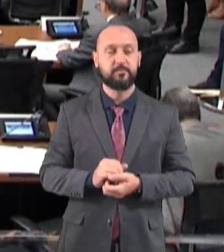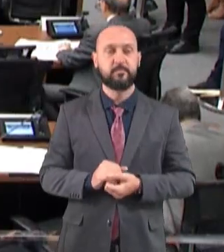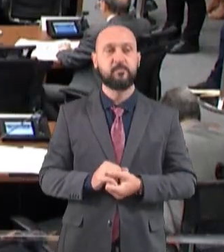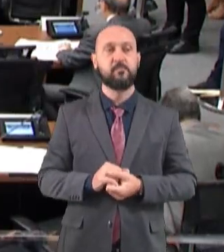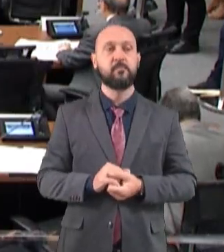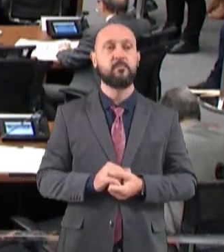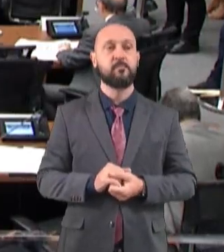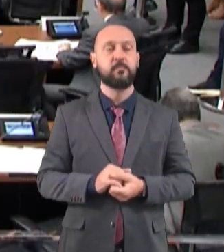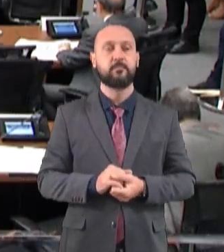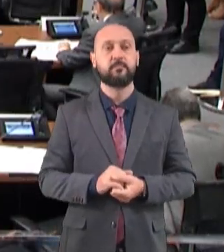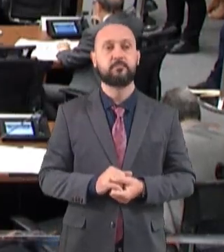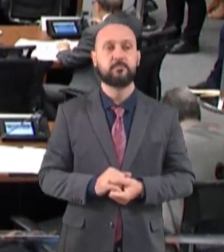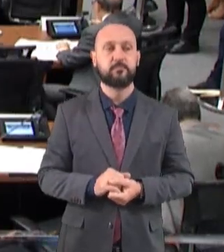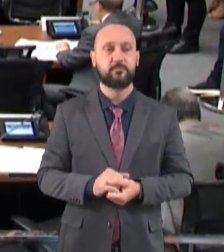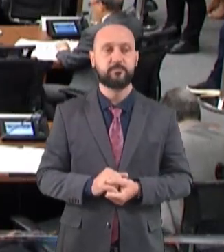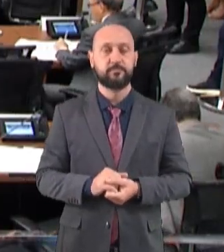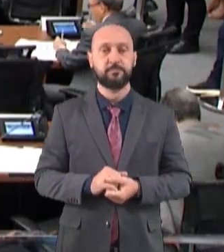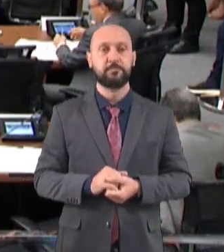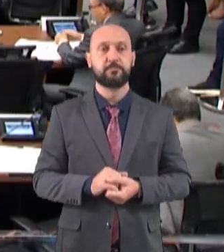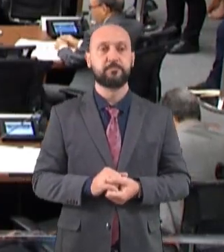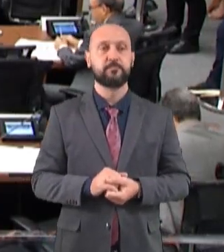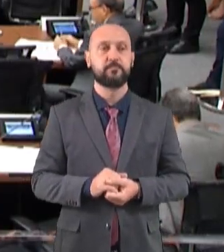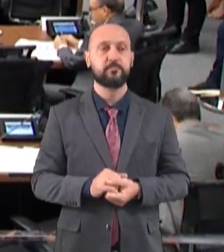Sempre é tribuna.